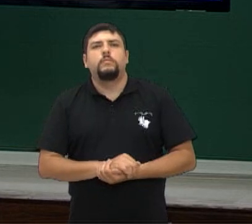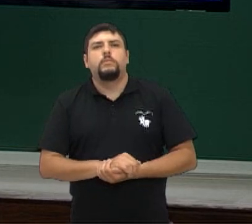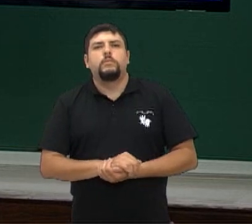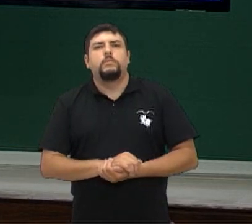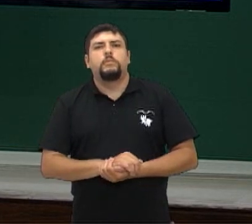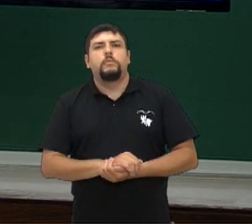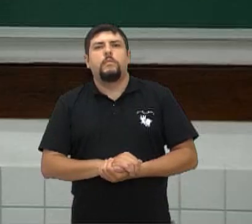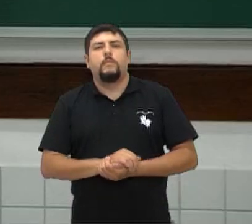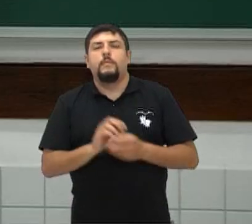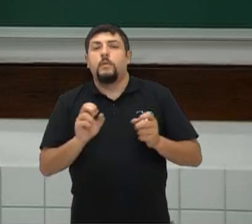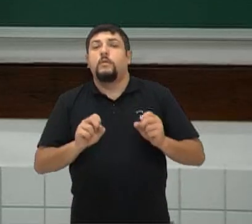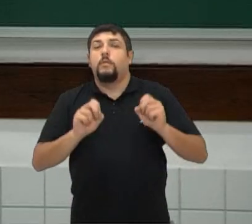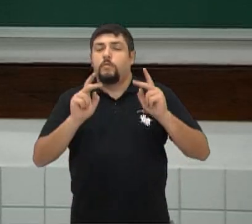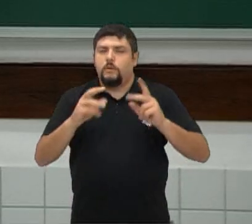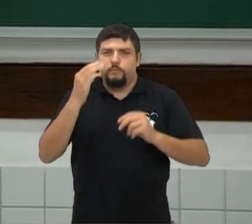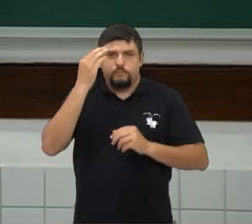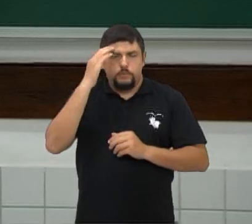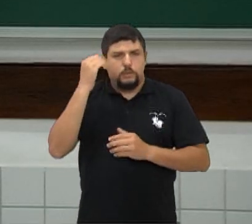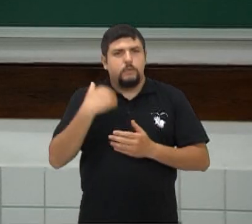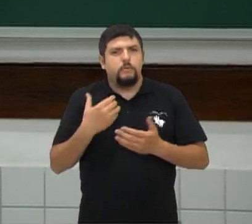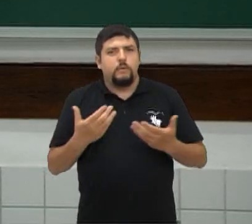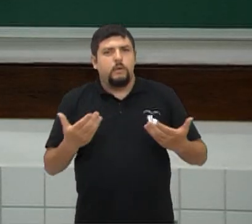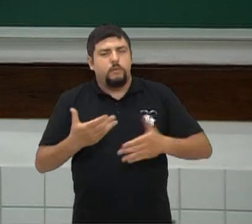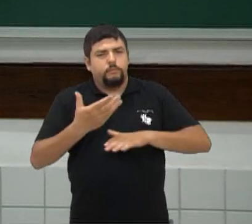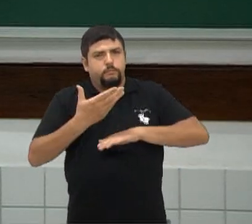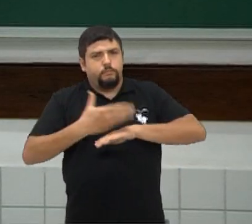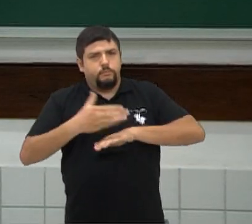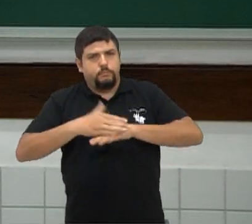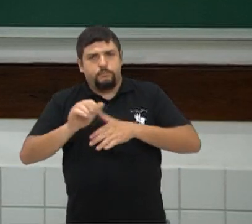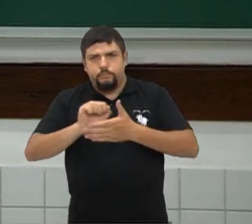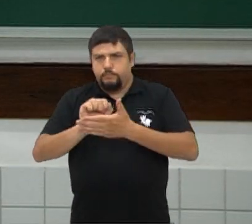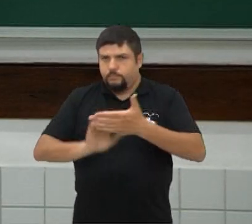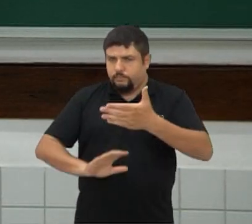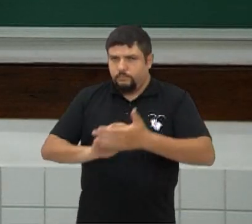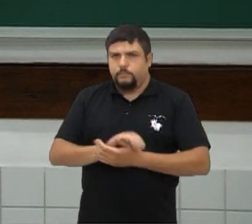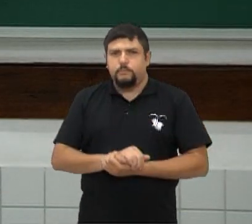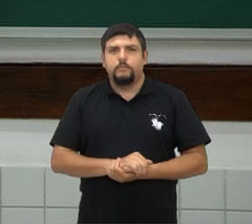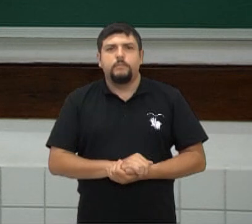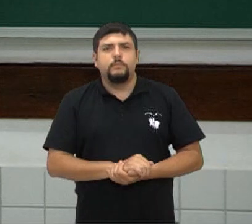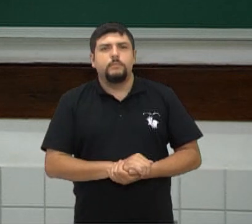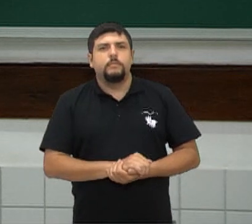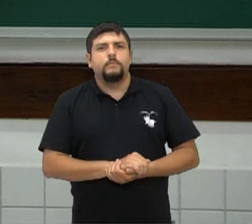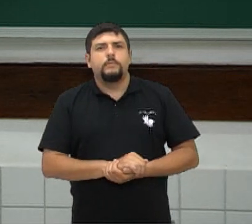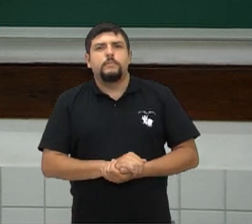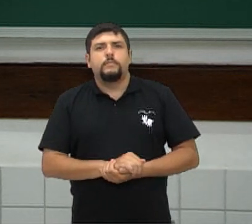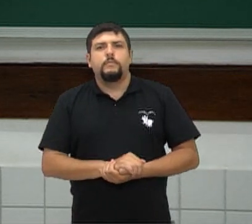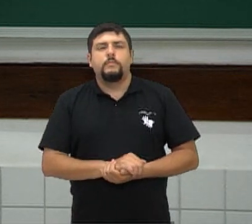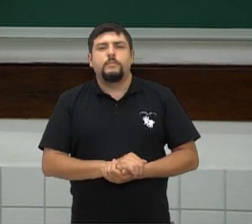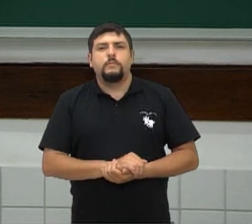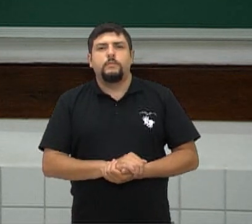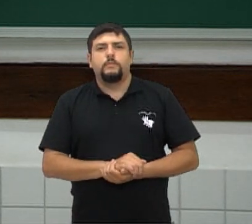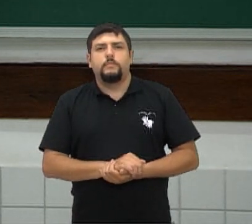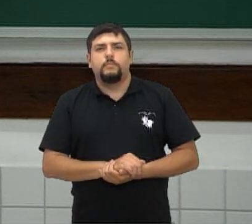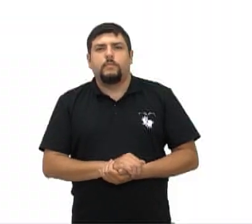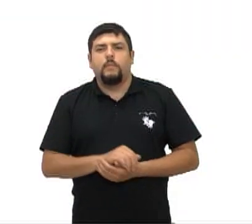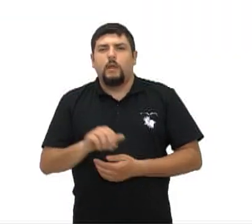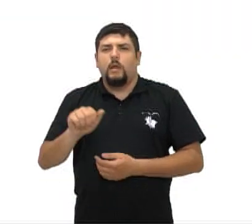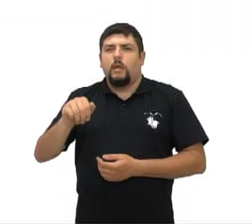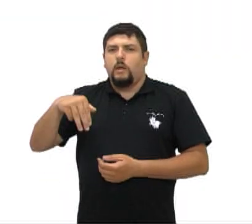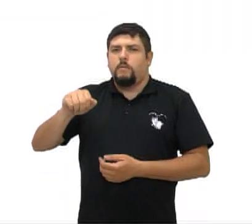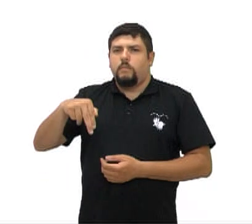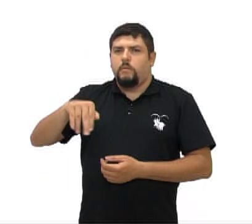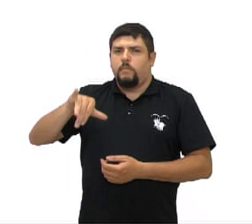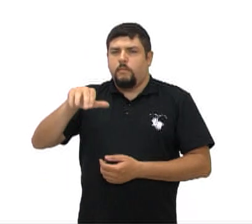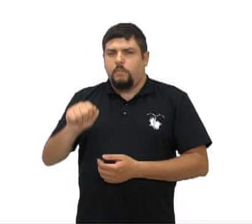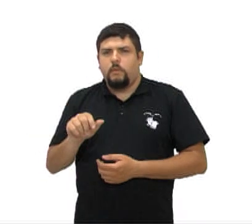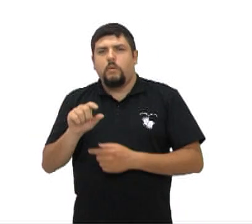Certo? Tudo entendido? Vamos praticar alguns exercícios, então. Atividade 1. A amônia,